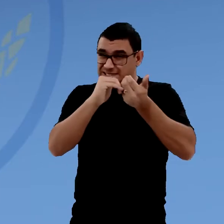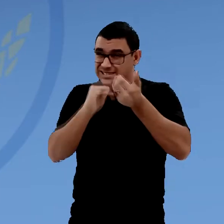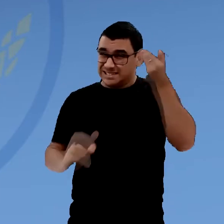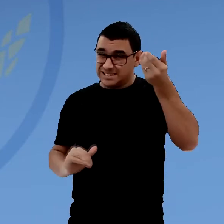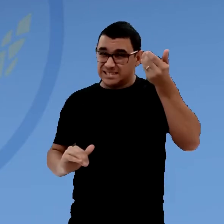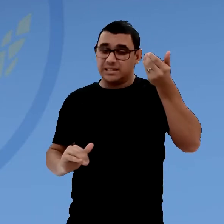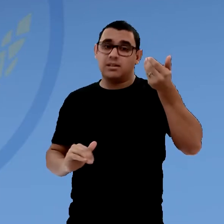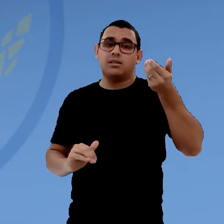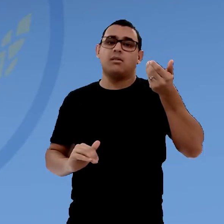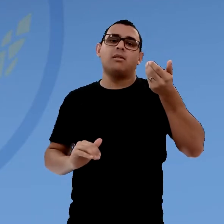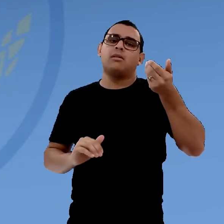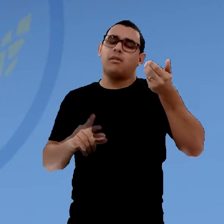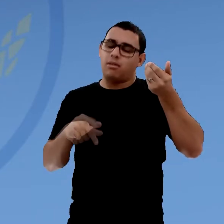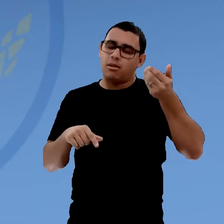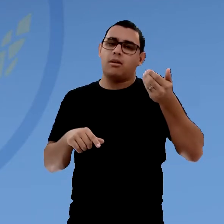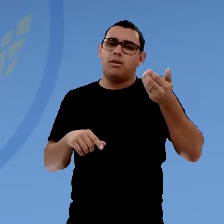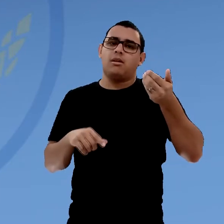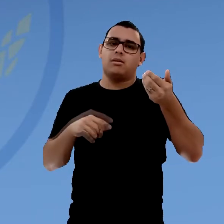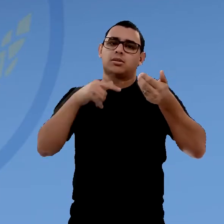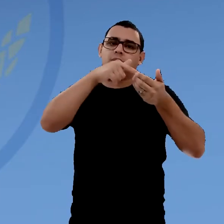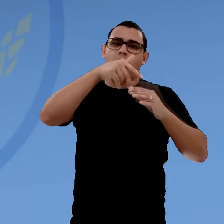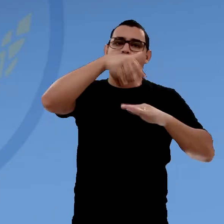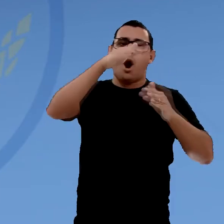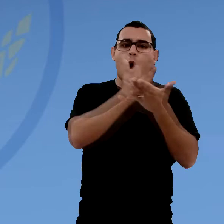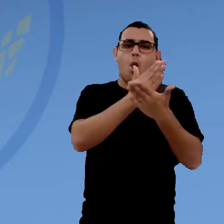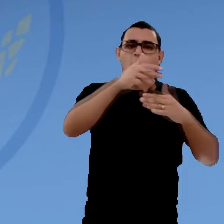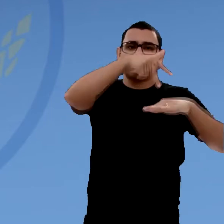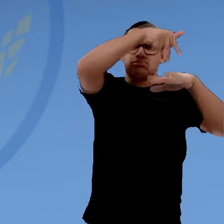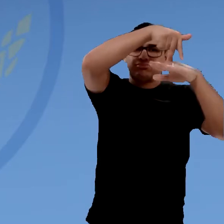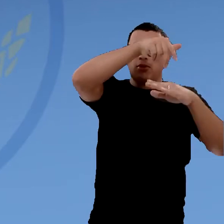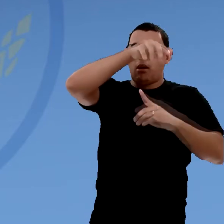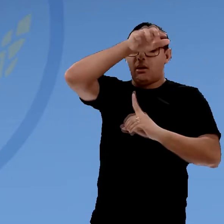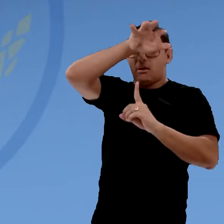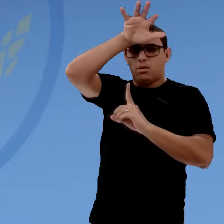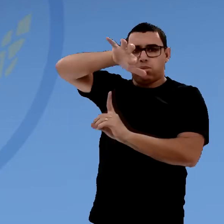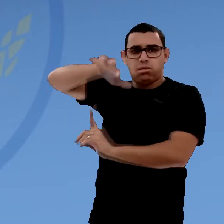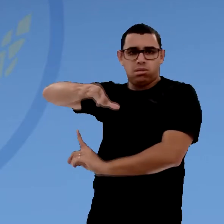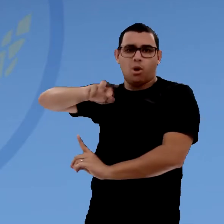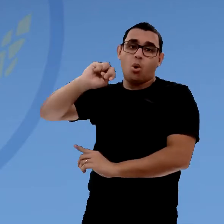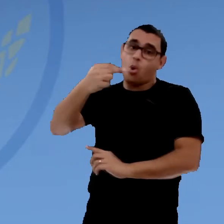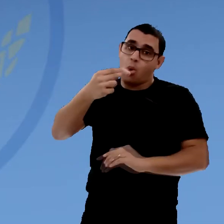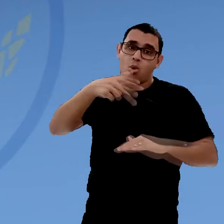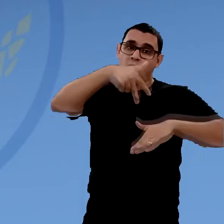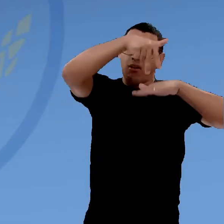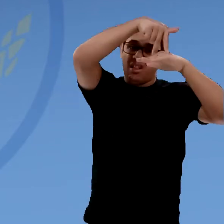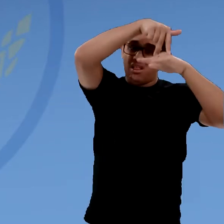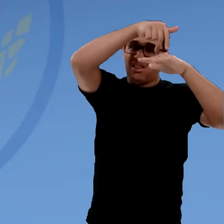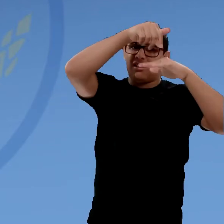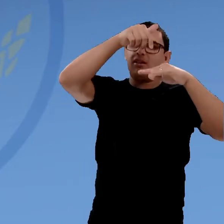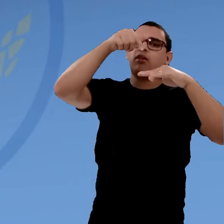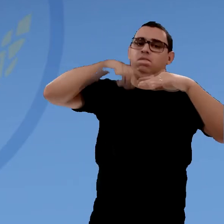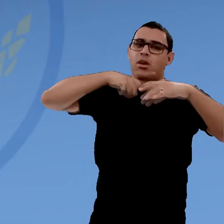essa tendência de uns dominarem os outros ou de um ter mais poder do que os outros.